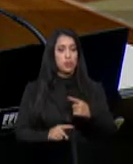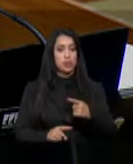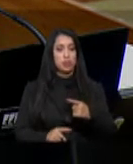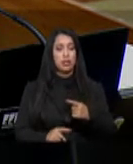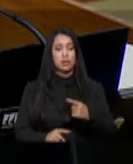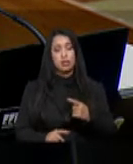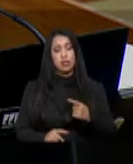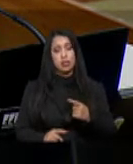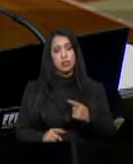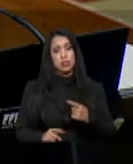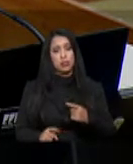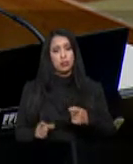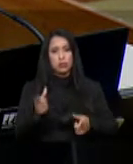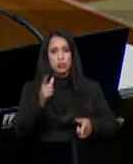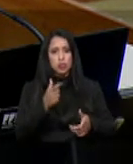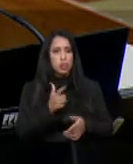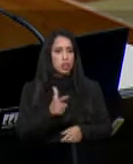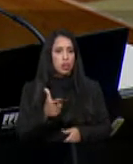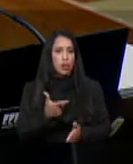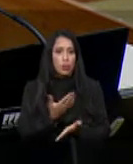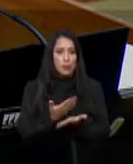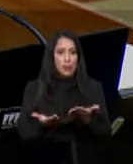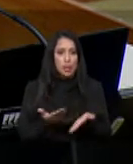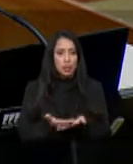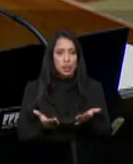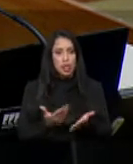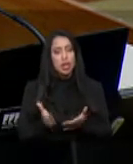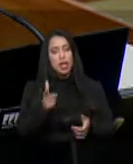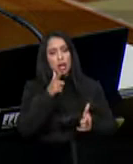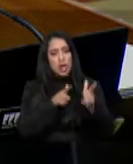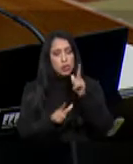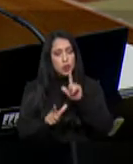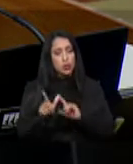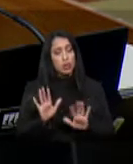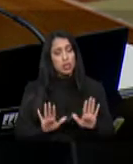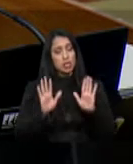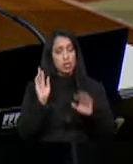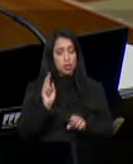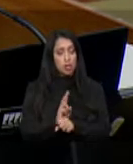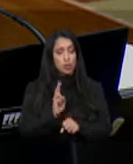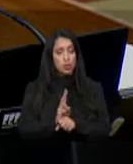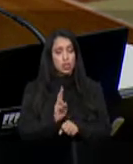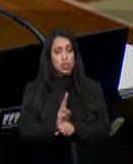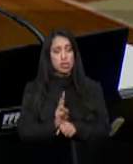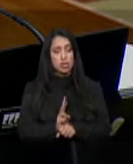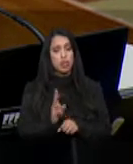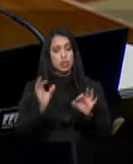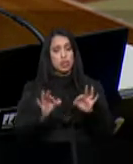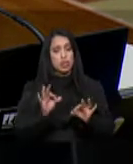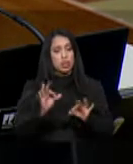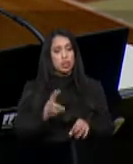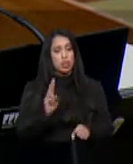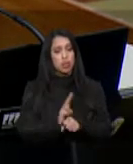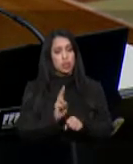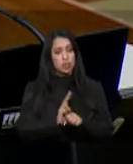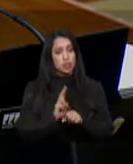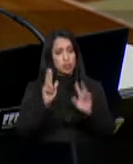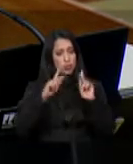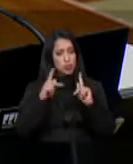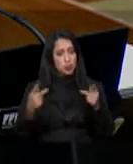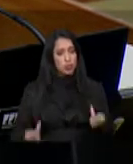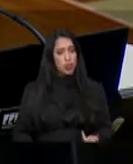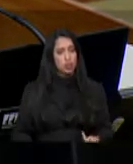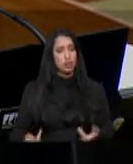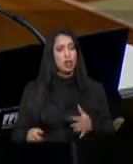retrocesso não só teve essa proteção à dignidade da pessoa humana, ao meio ambiente, mas